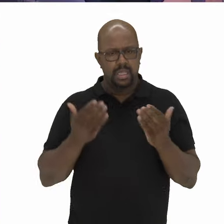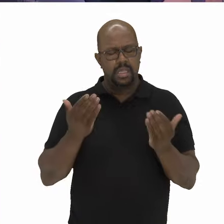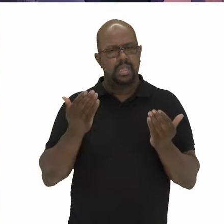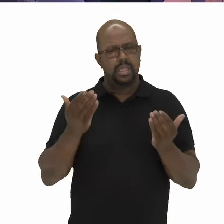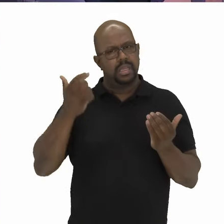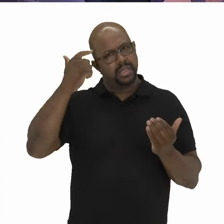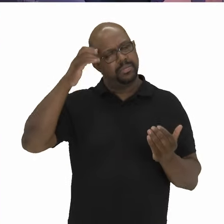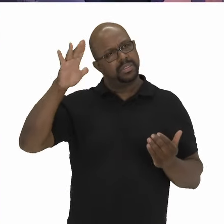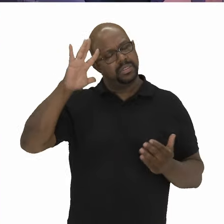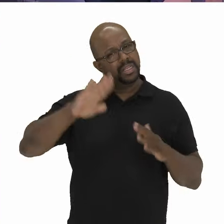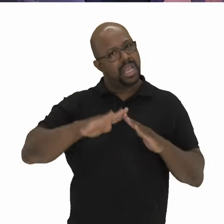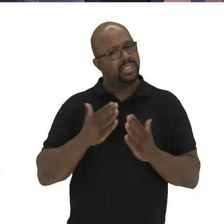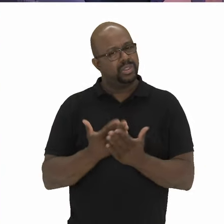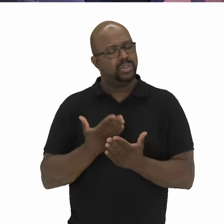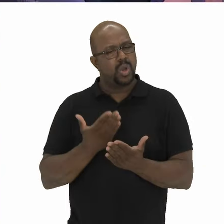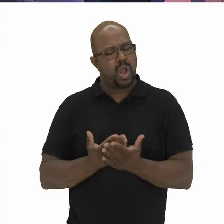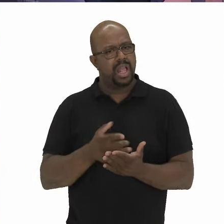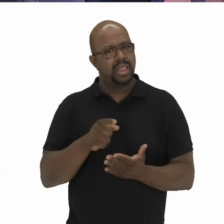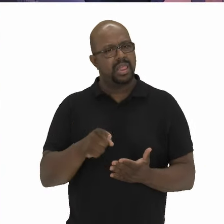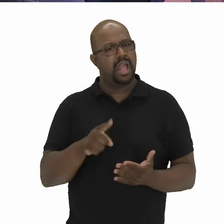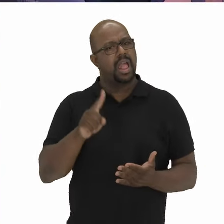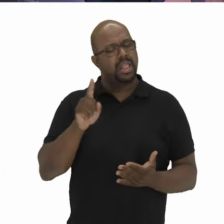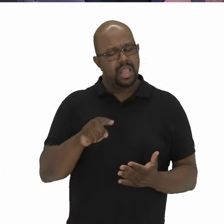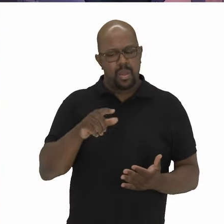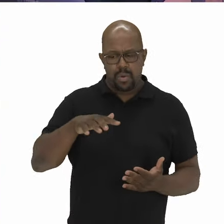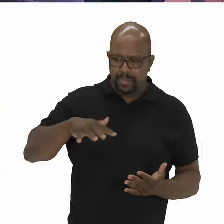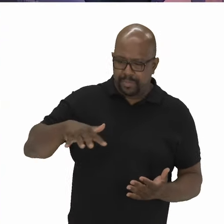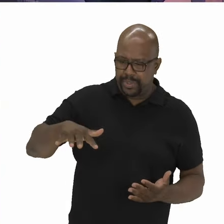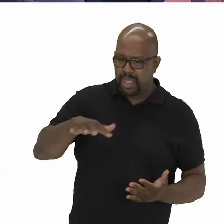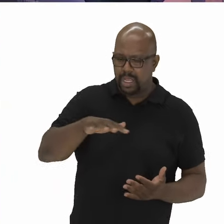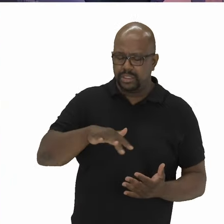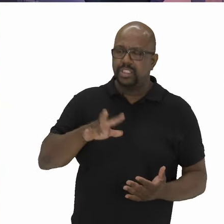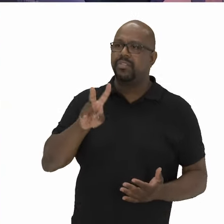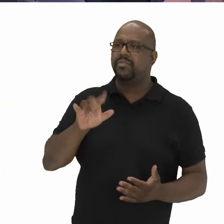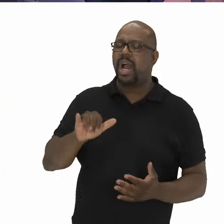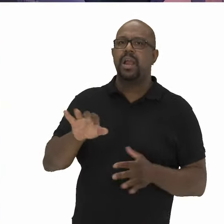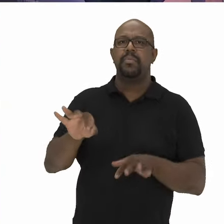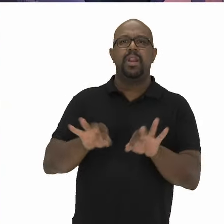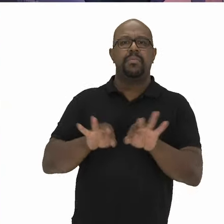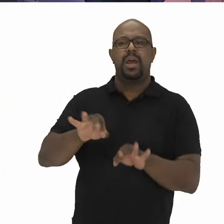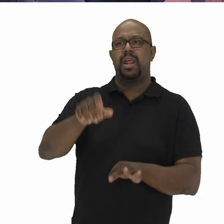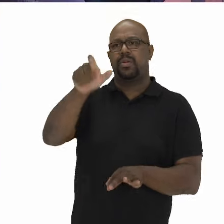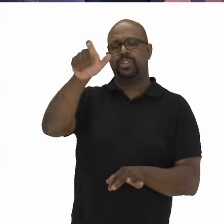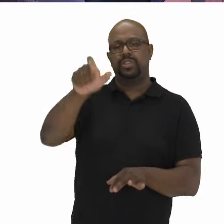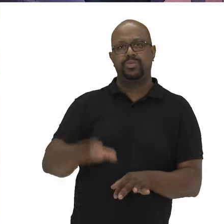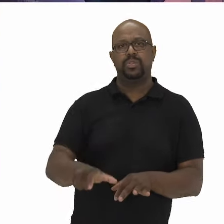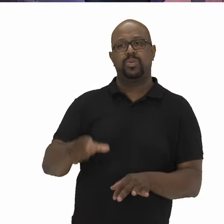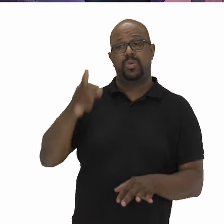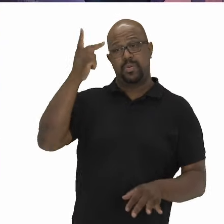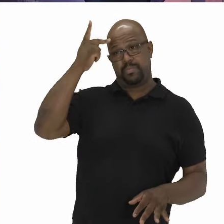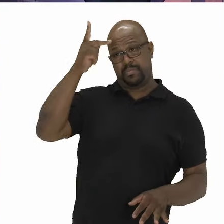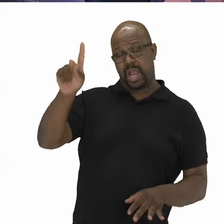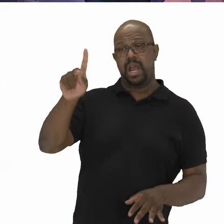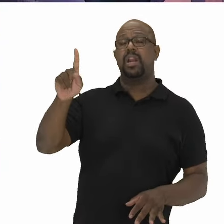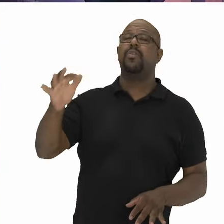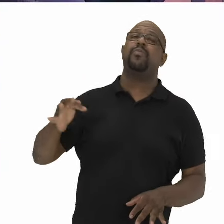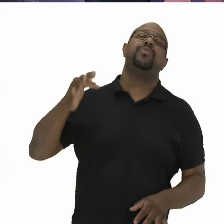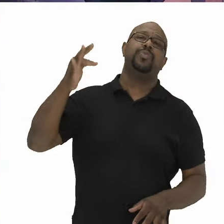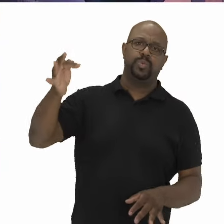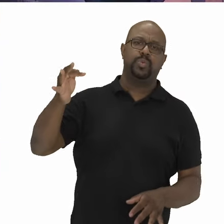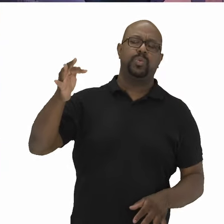entendimento que a escola ela é um ambiente que vai preparar o indivíduo para